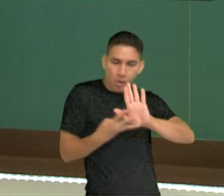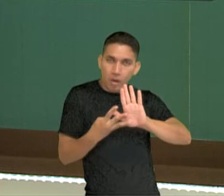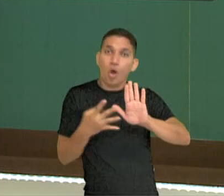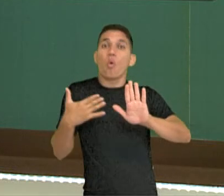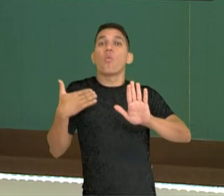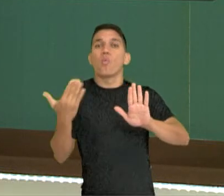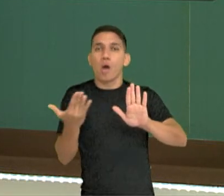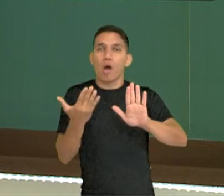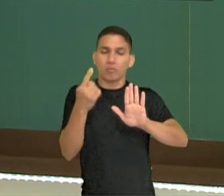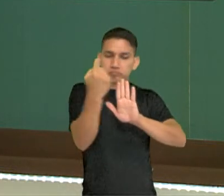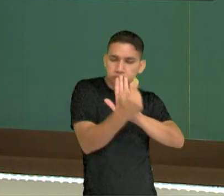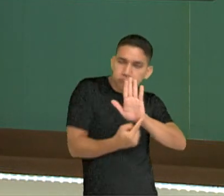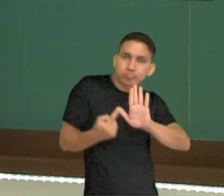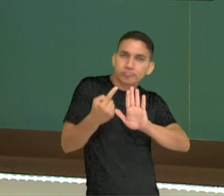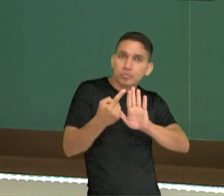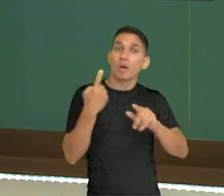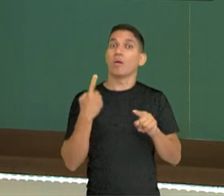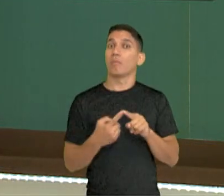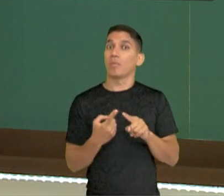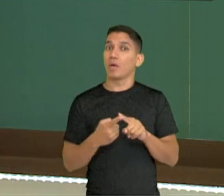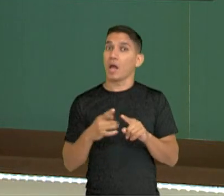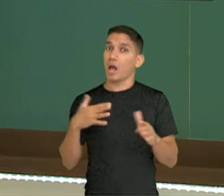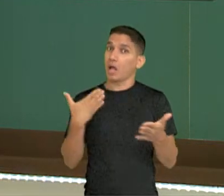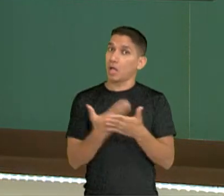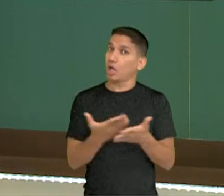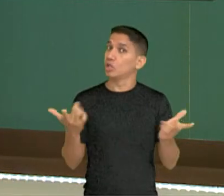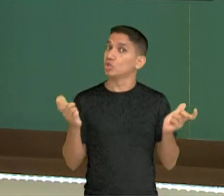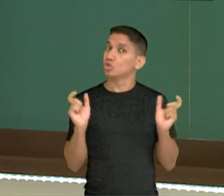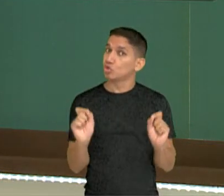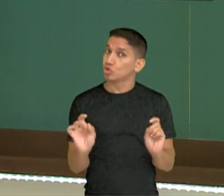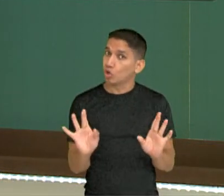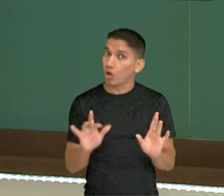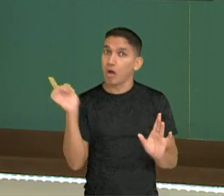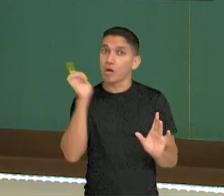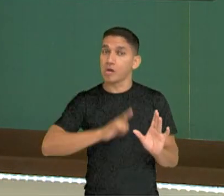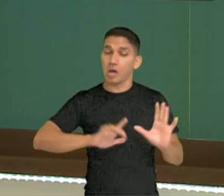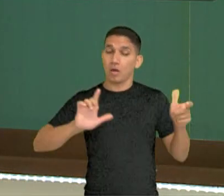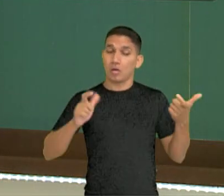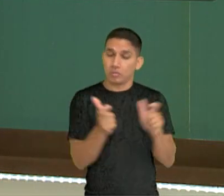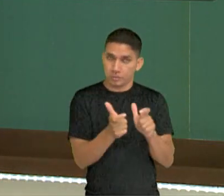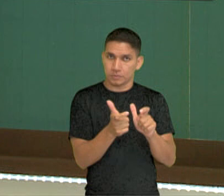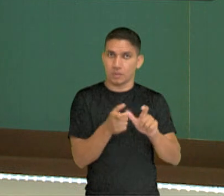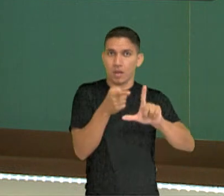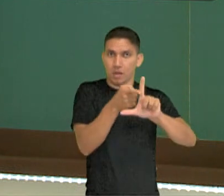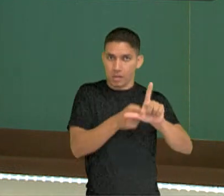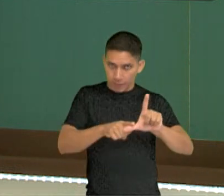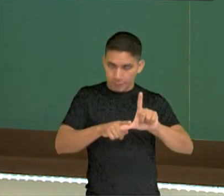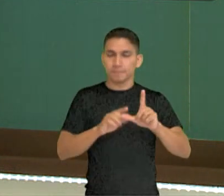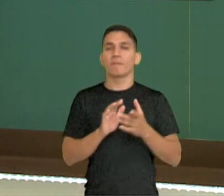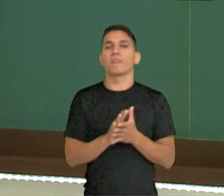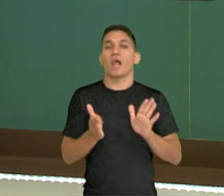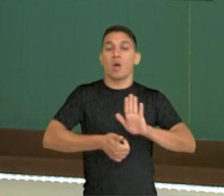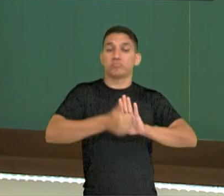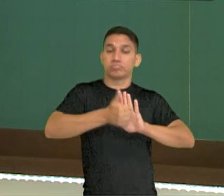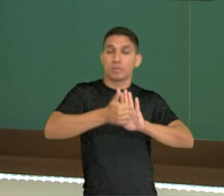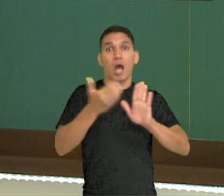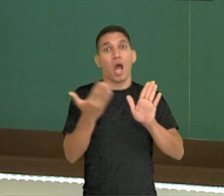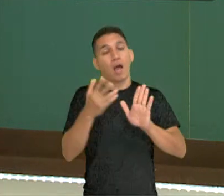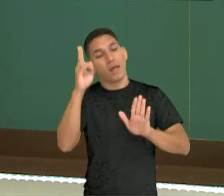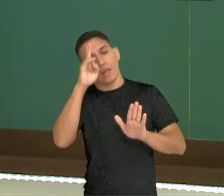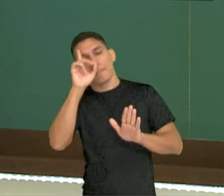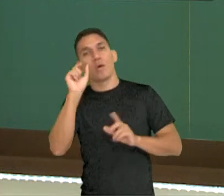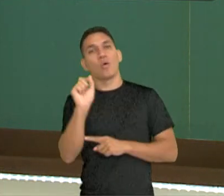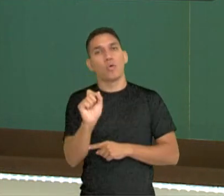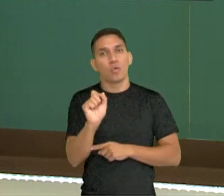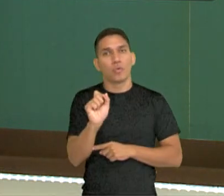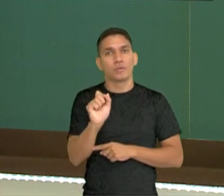circunferência trigonométrica. Porque até então a gente só reduziu os ângulos ao primeiro quadrante. Agora, eu vou relembrar de que o